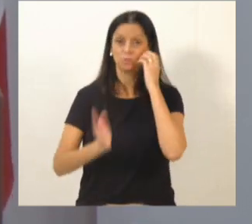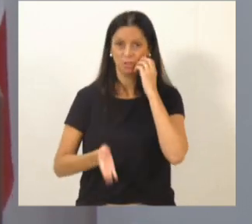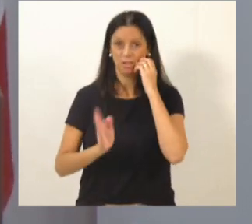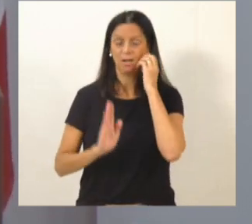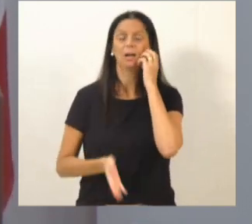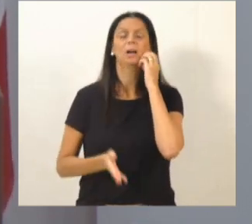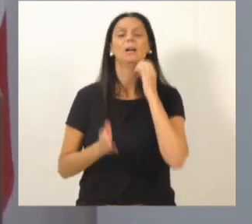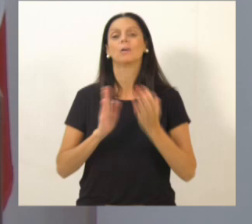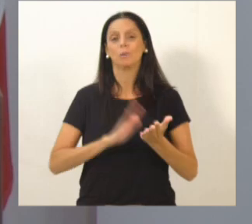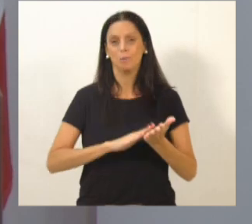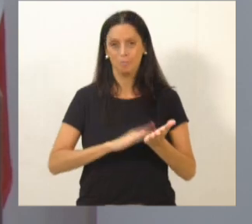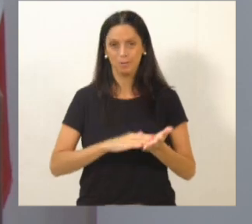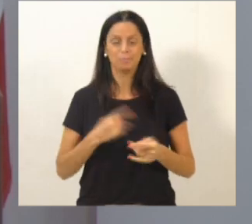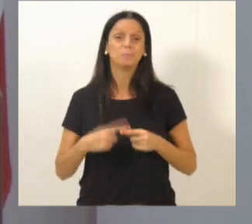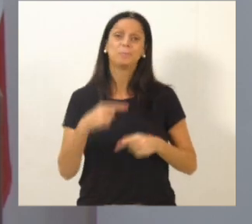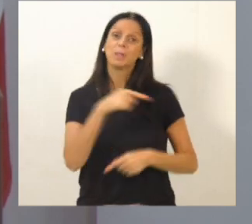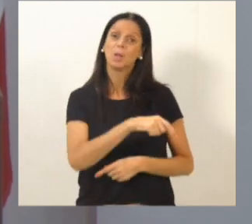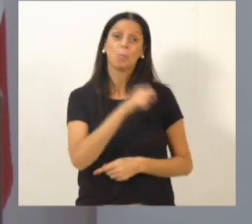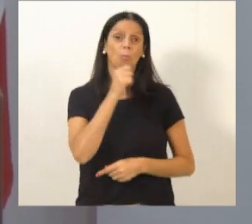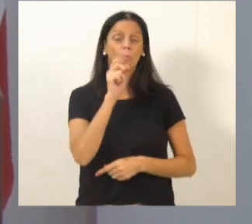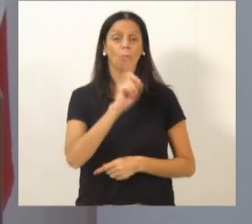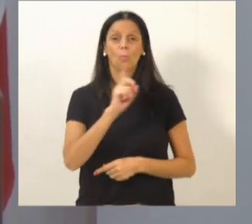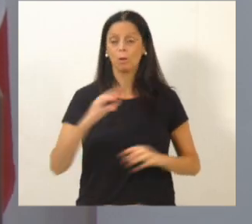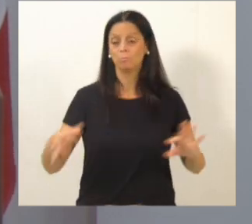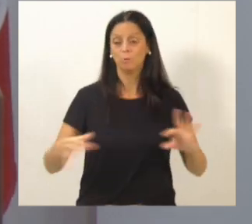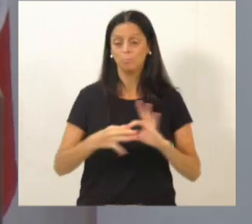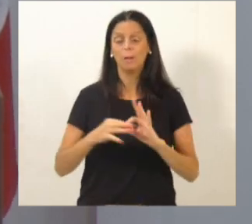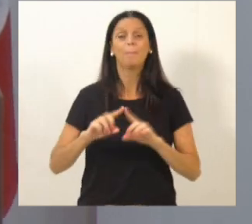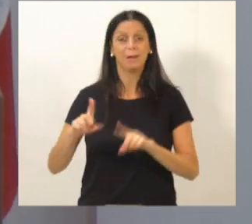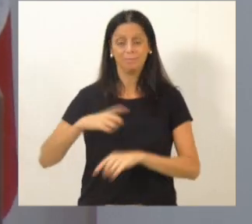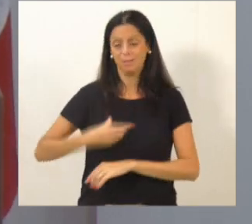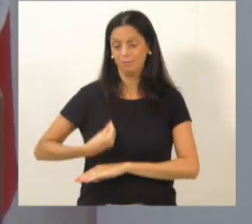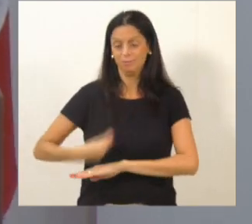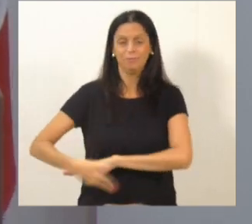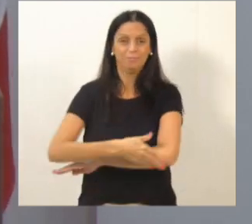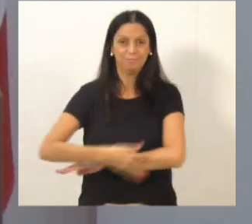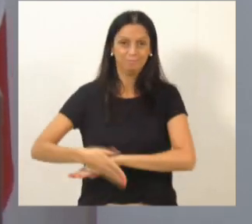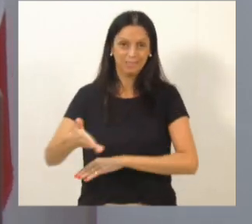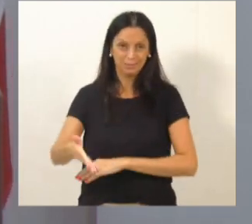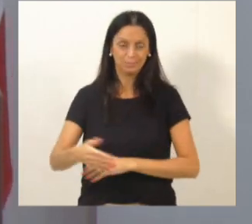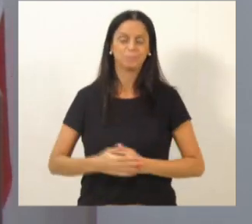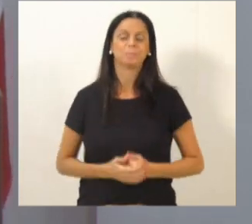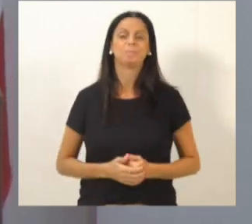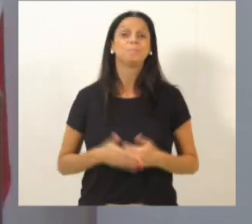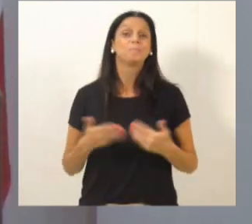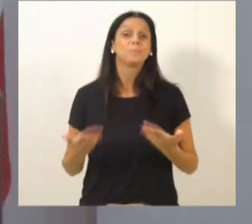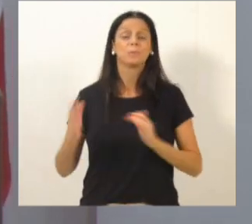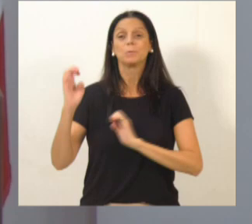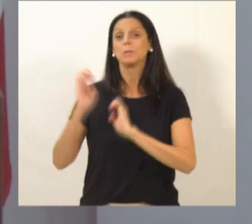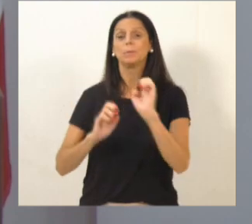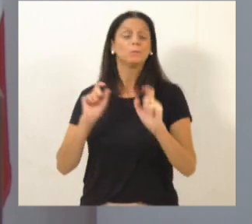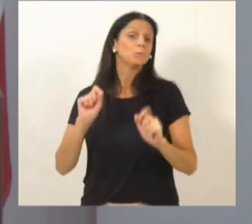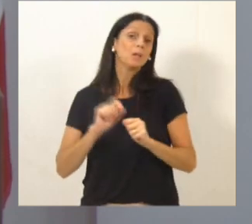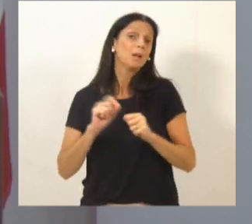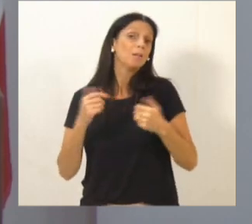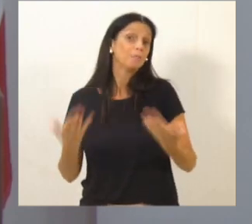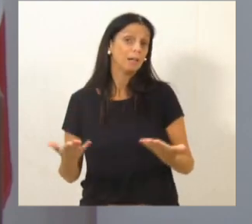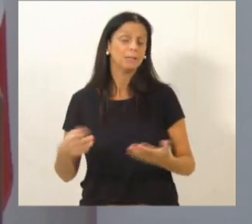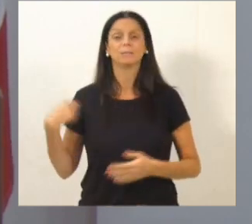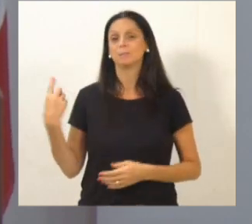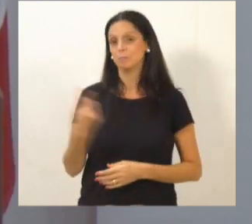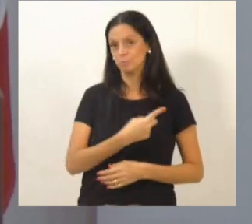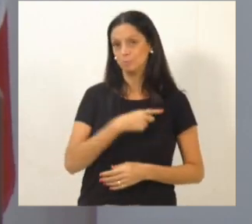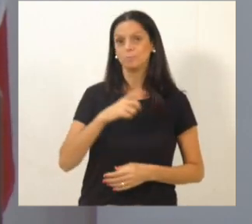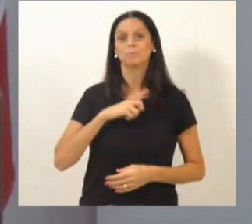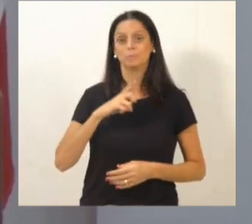que o cara efetivamente não está ligado ali. E aí, o que a concessionária faz com isso? Bom, nós temos todo um trabalho, uma equipe que